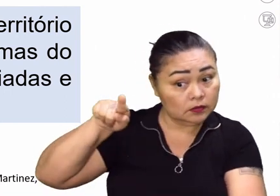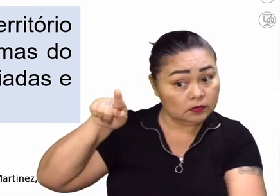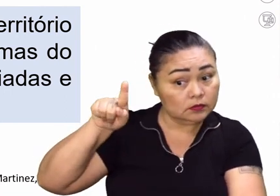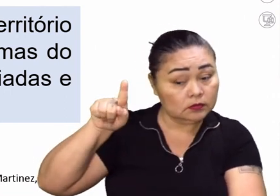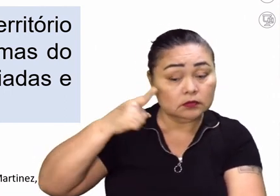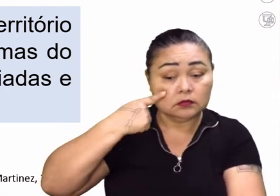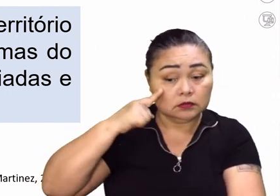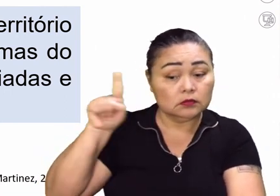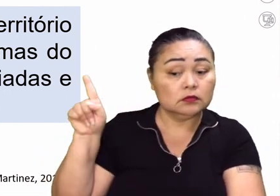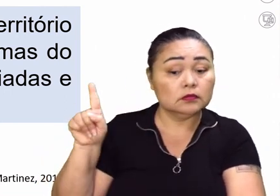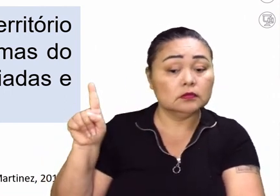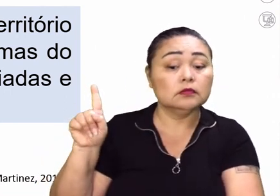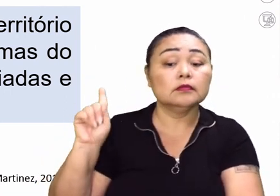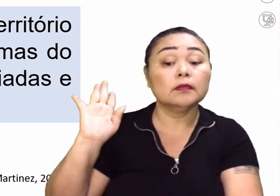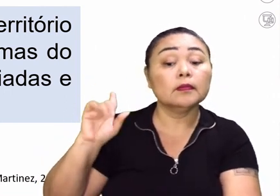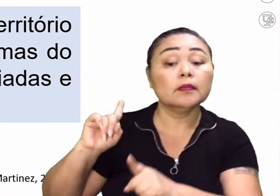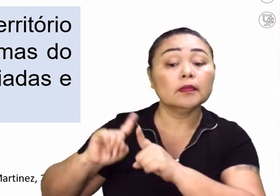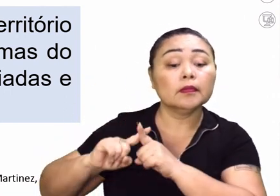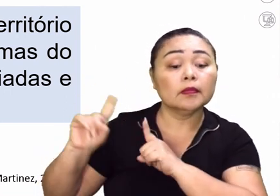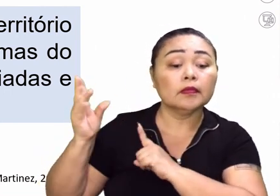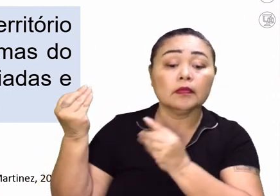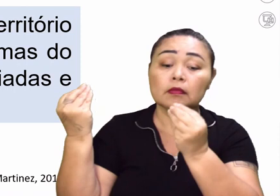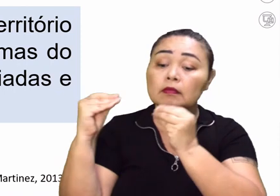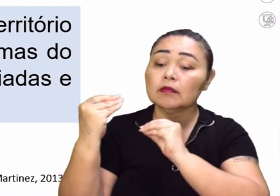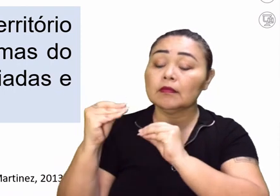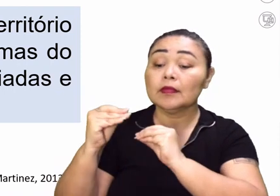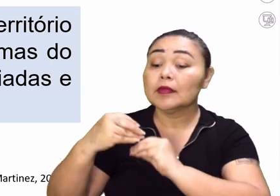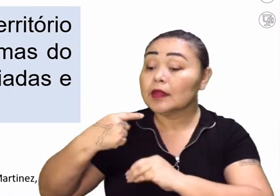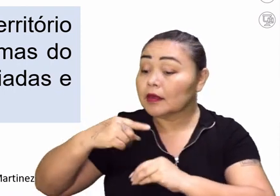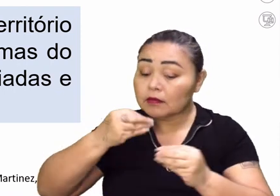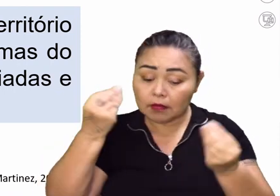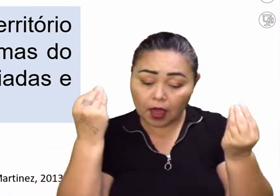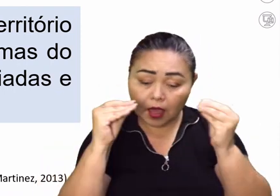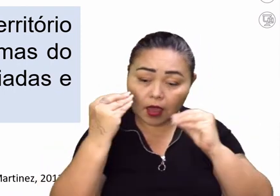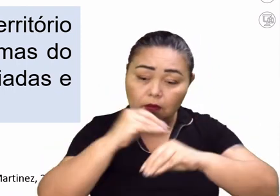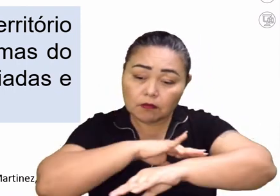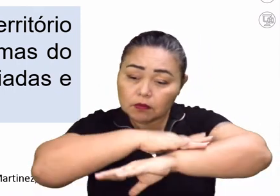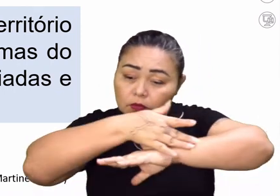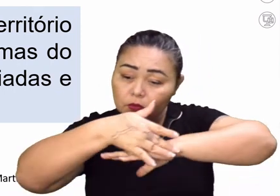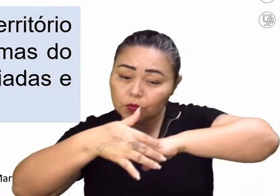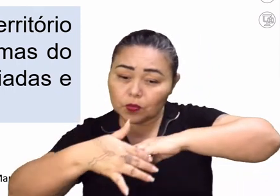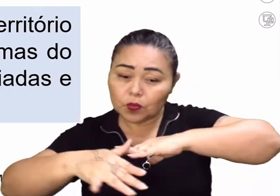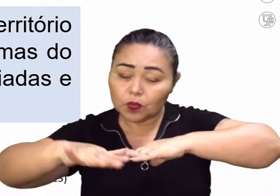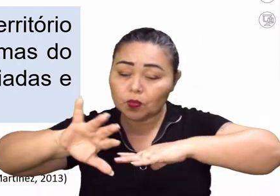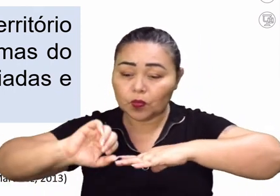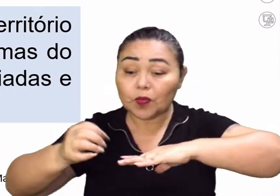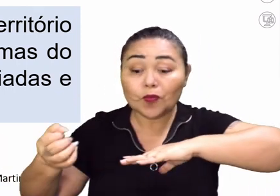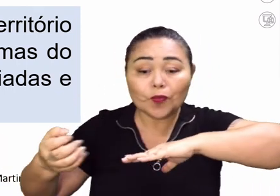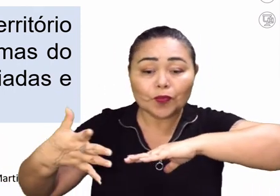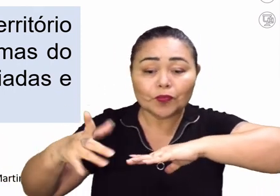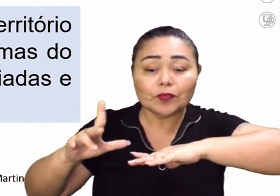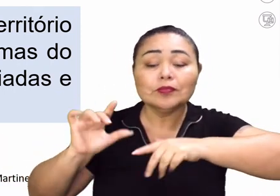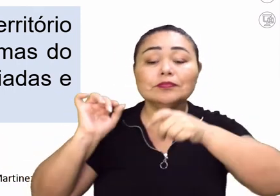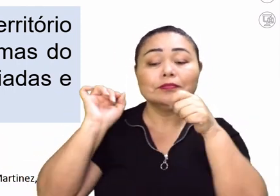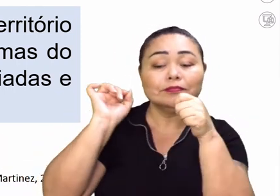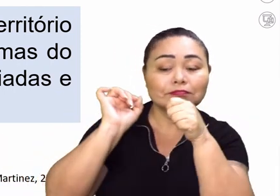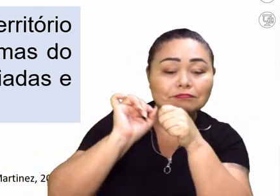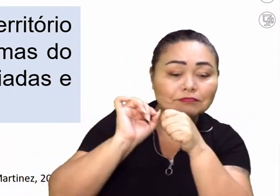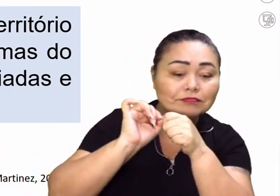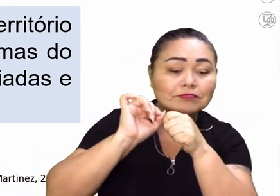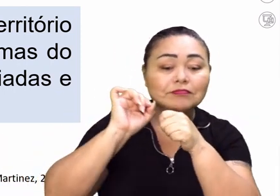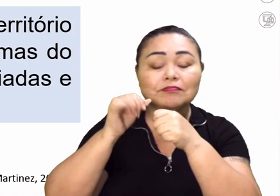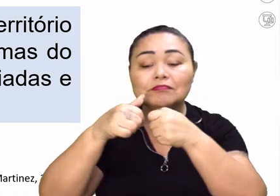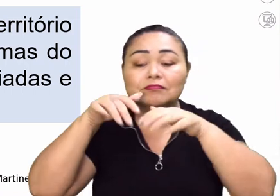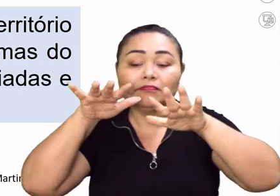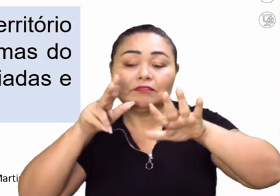mas que as formações do relevo são mais recentes Pois vem sendo criadas e recriadas